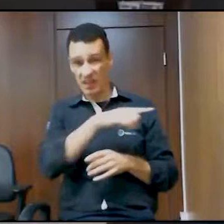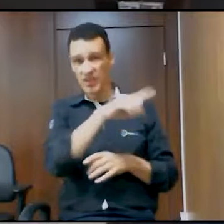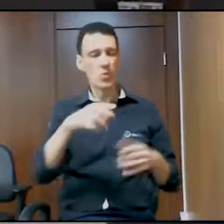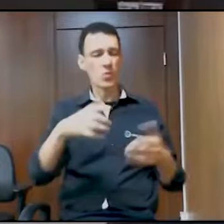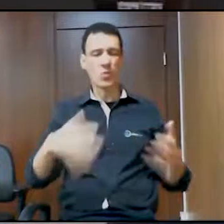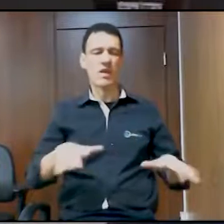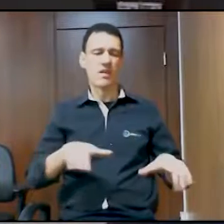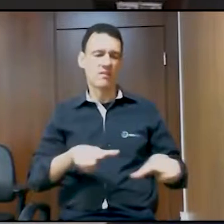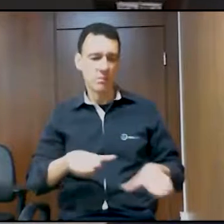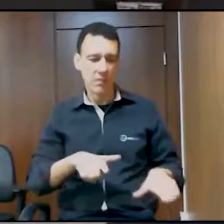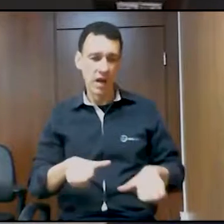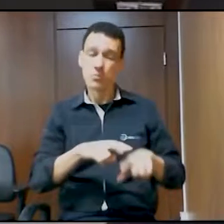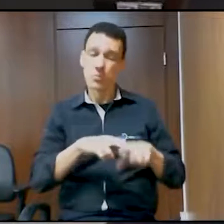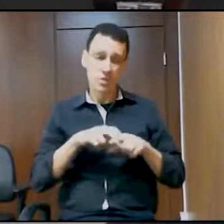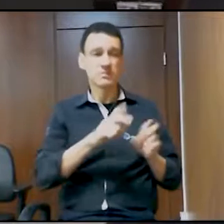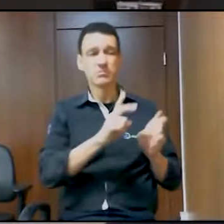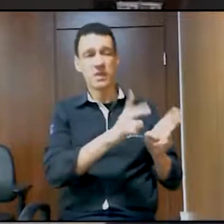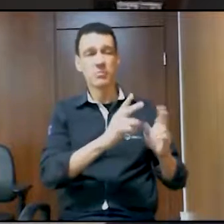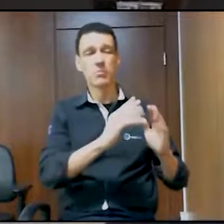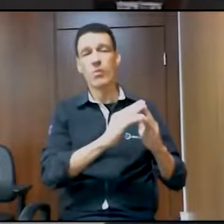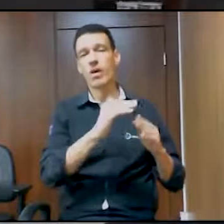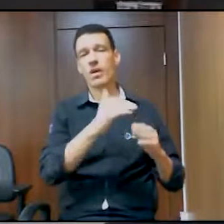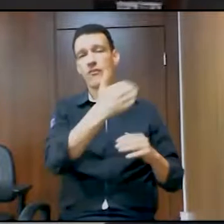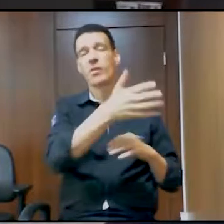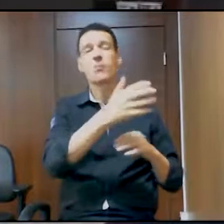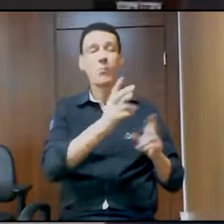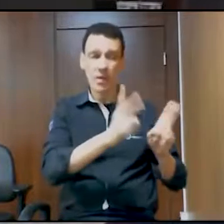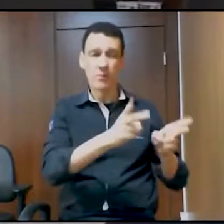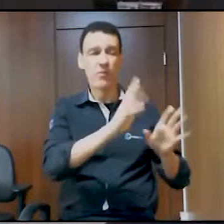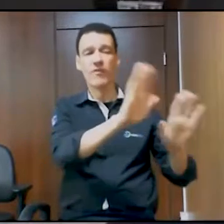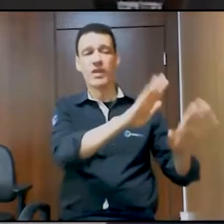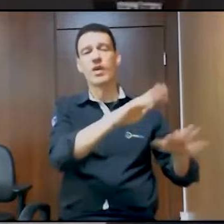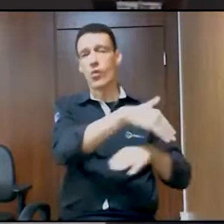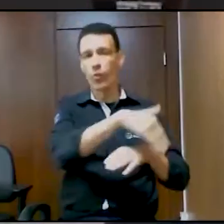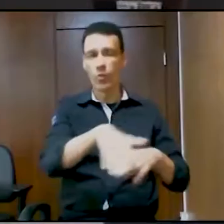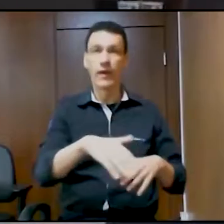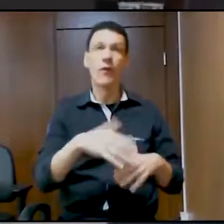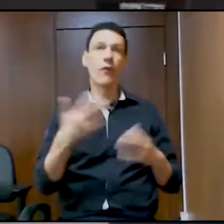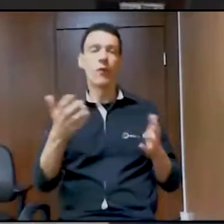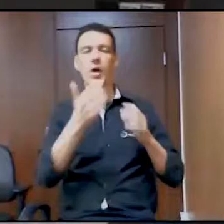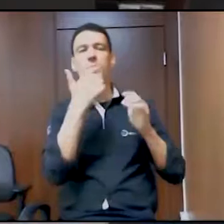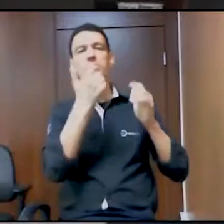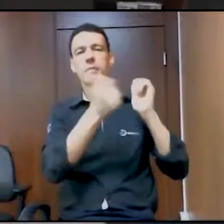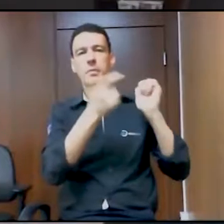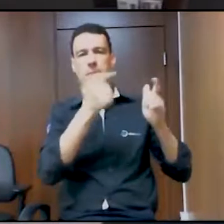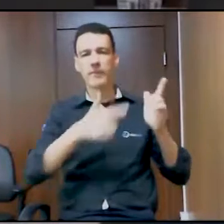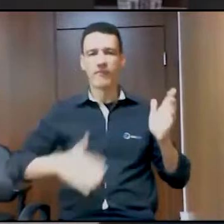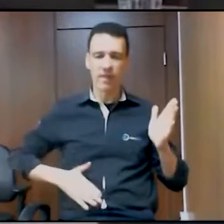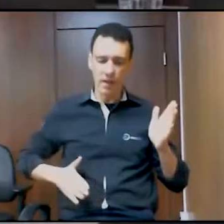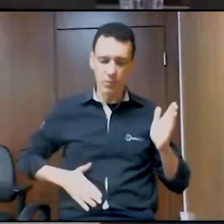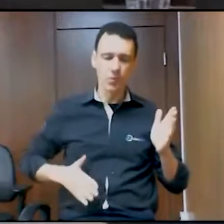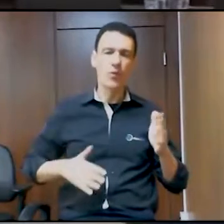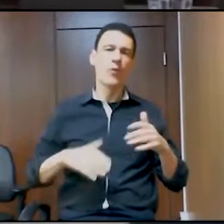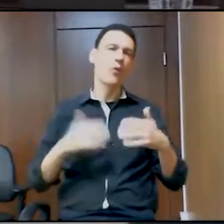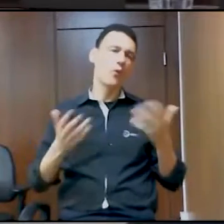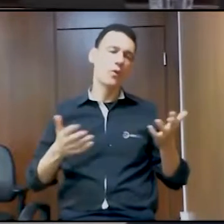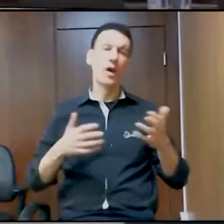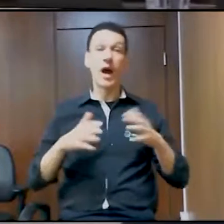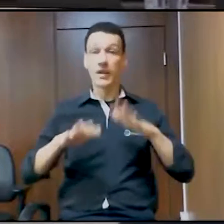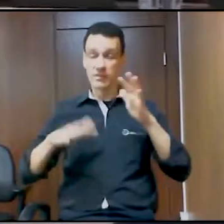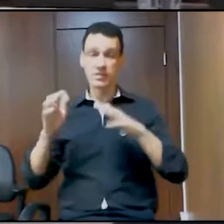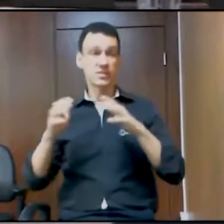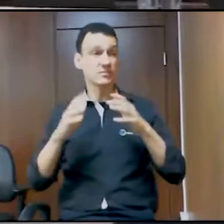trabalho, é por isso que ela não consegue sair da rua, ela é vagabunda, então de vez em quando até mesmo é mobilizado o Código Penal contra